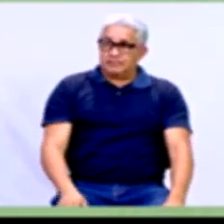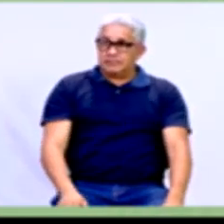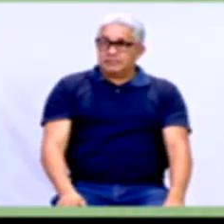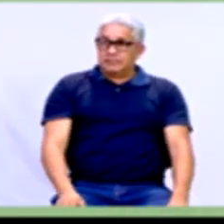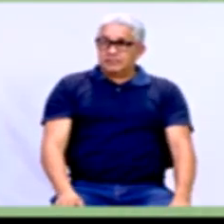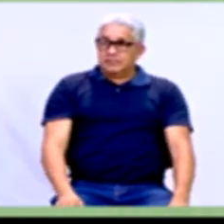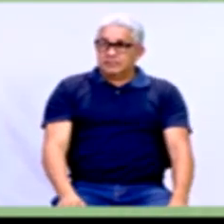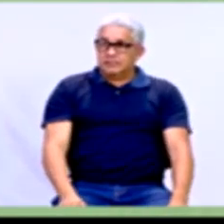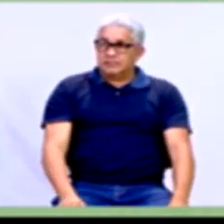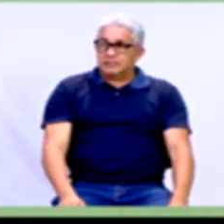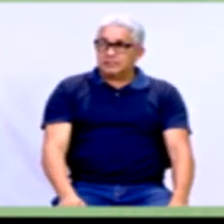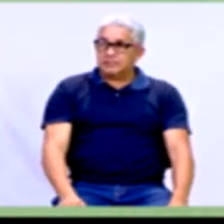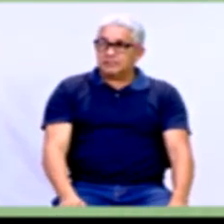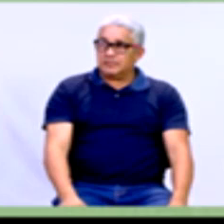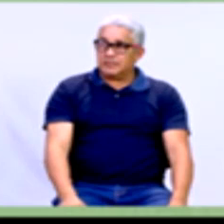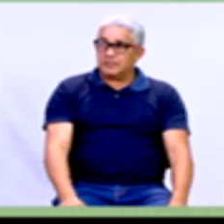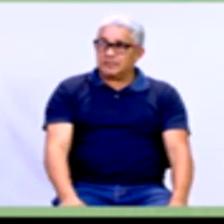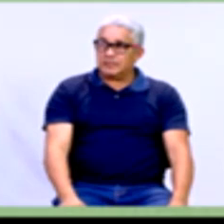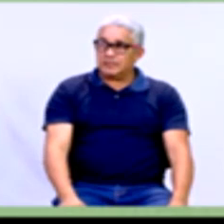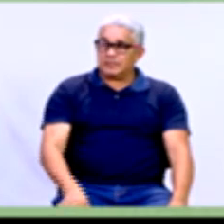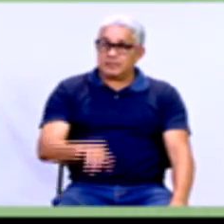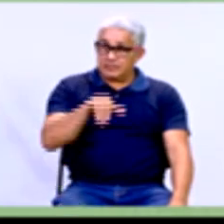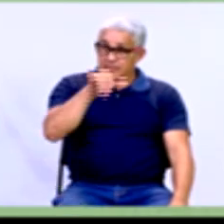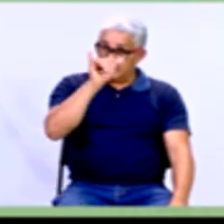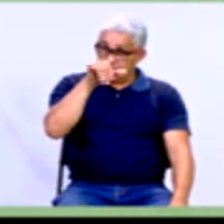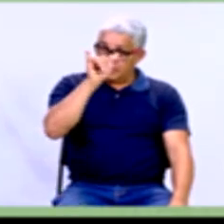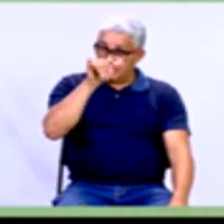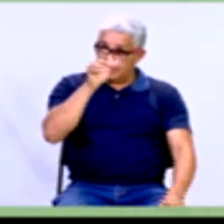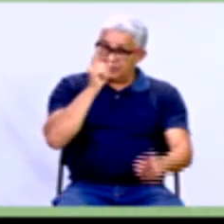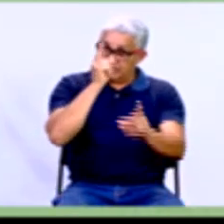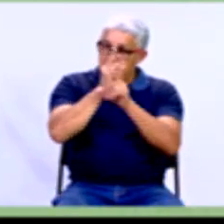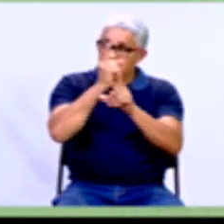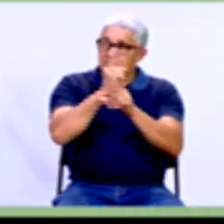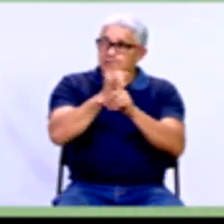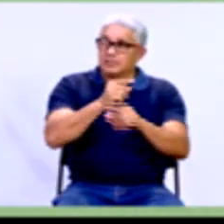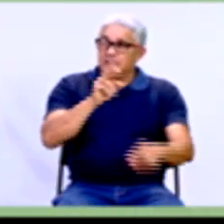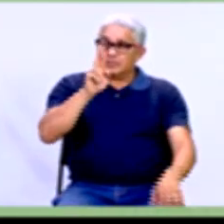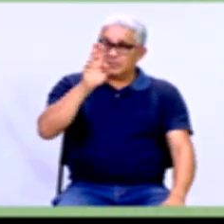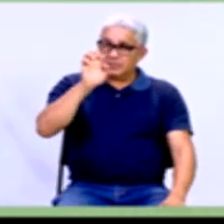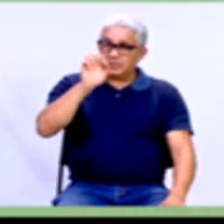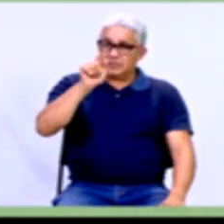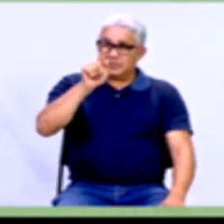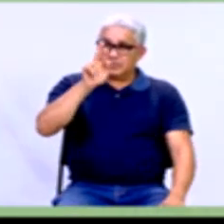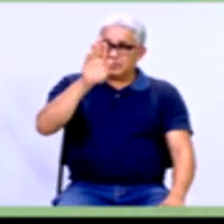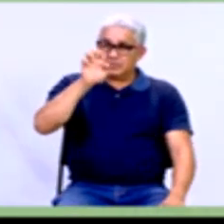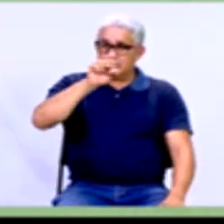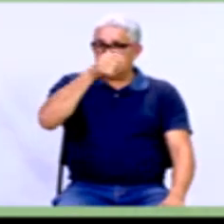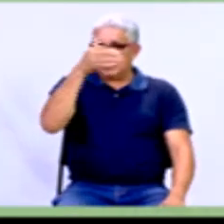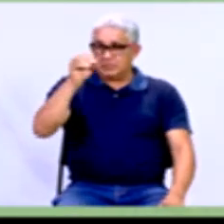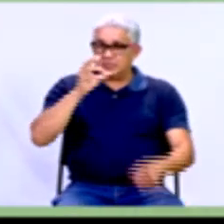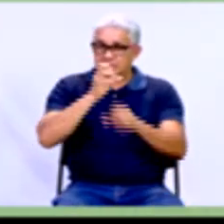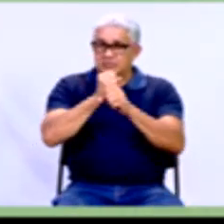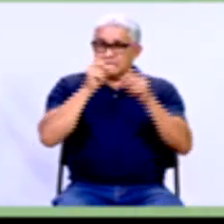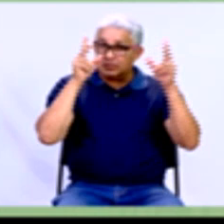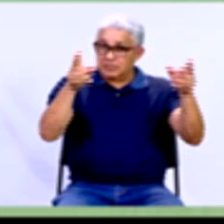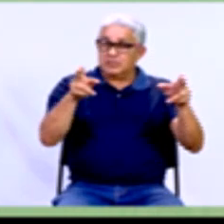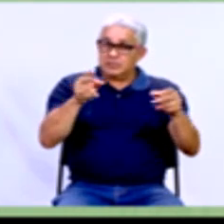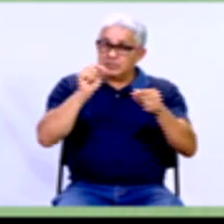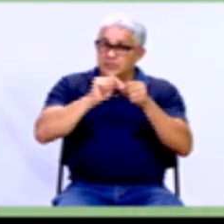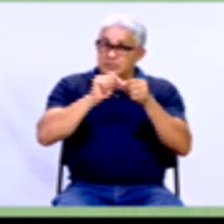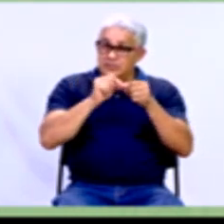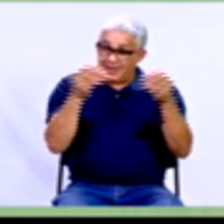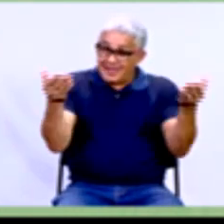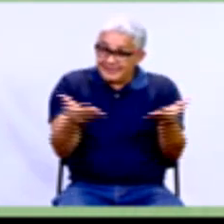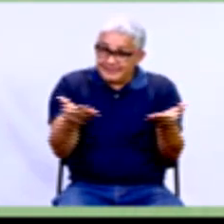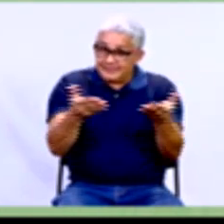aqui foi a equação da regressão. Esse cálculo foi feito exatamente igual ao que a gente fez